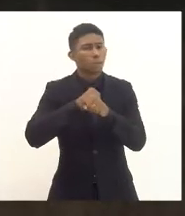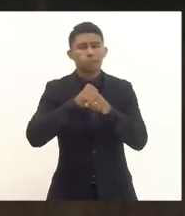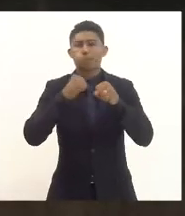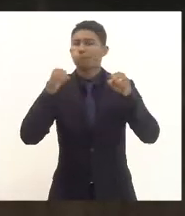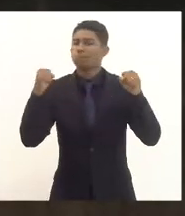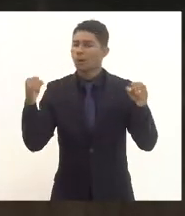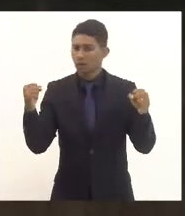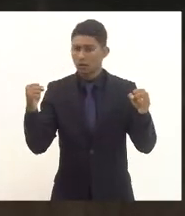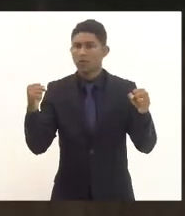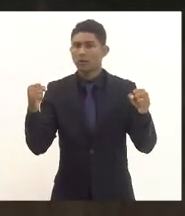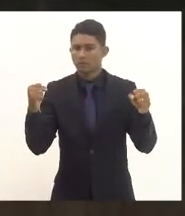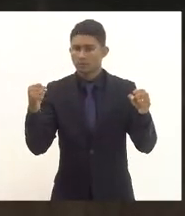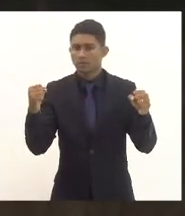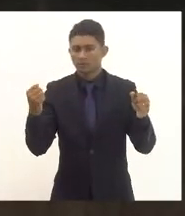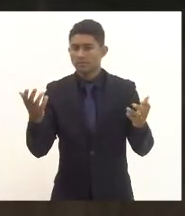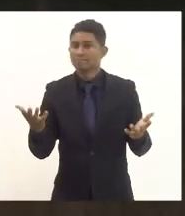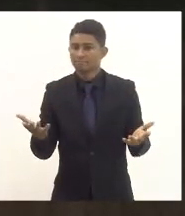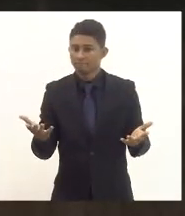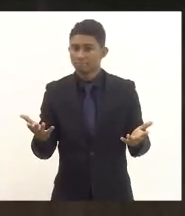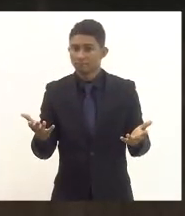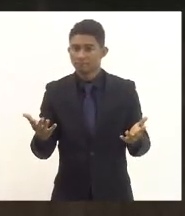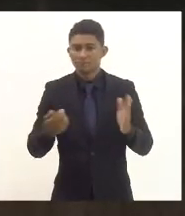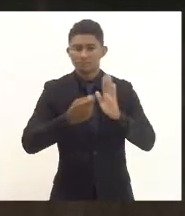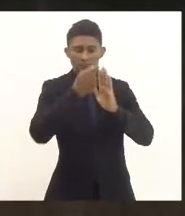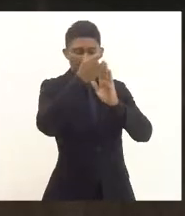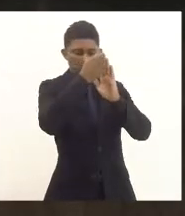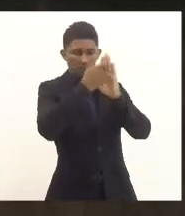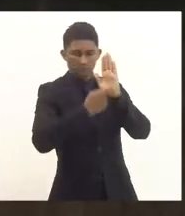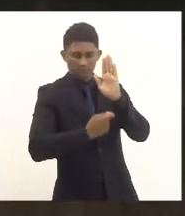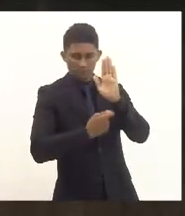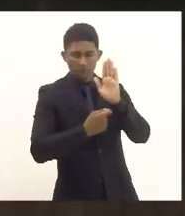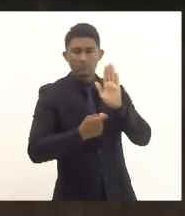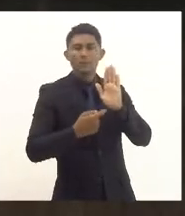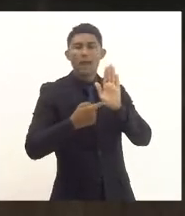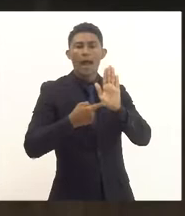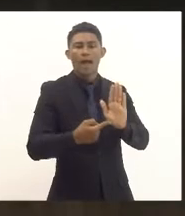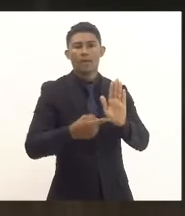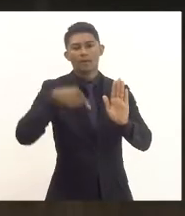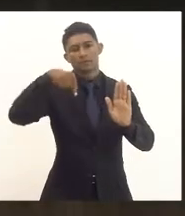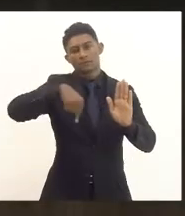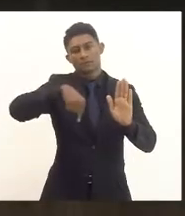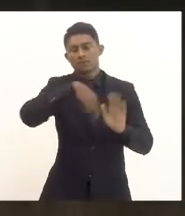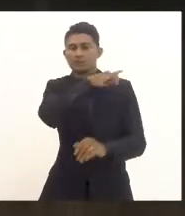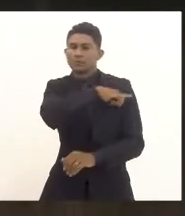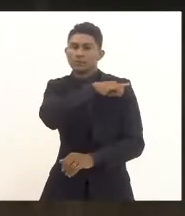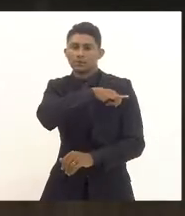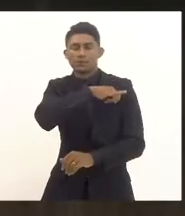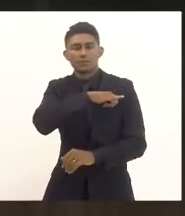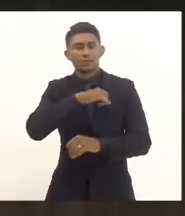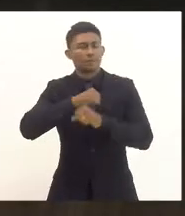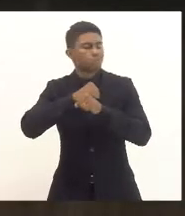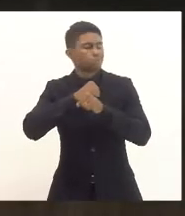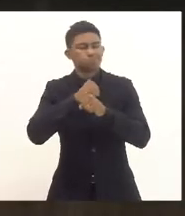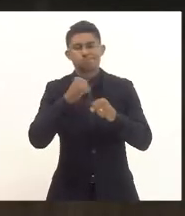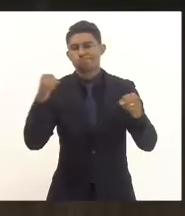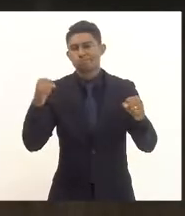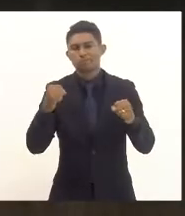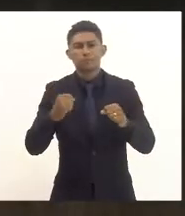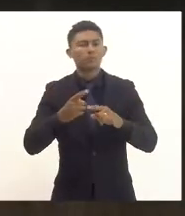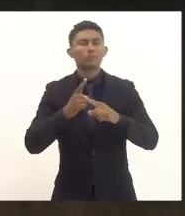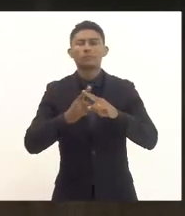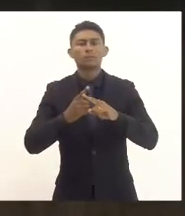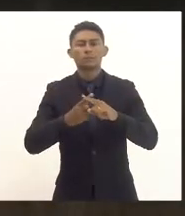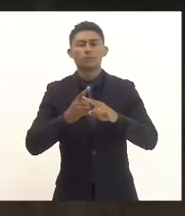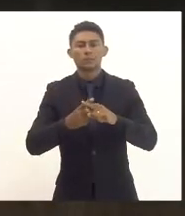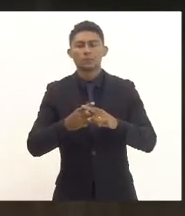aplicada com somente com esse texto ao estado do Rio de Janeiro porque senão nós estaremos